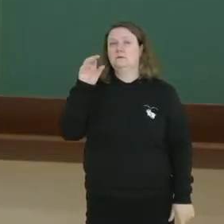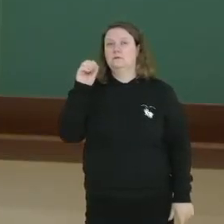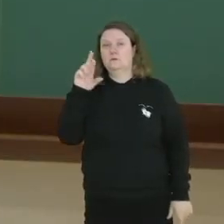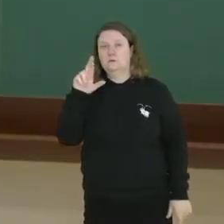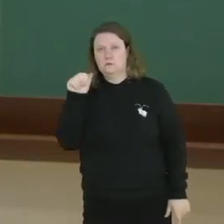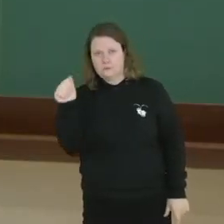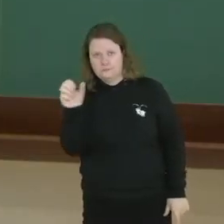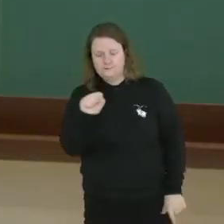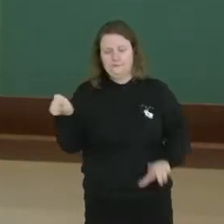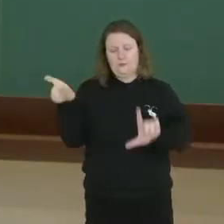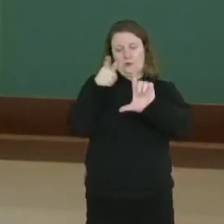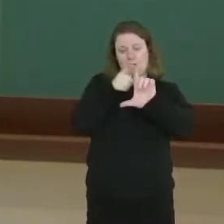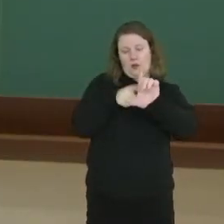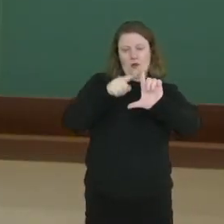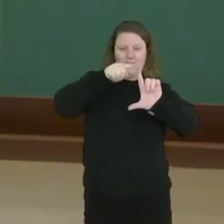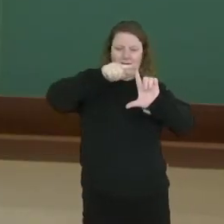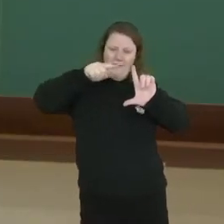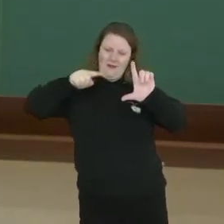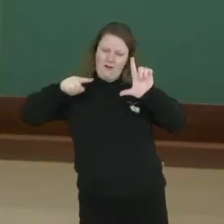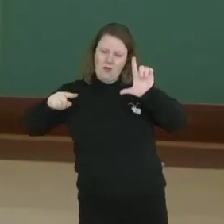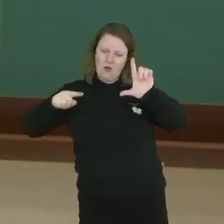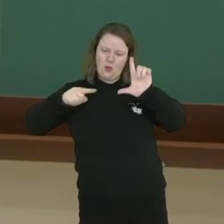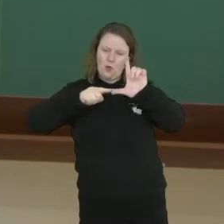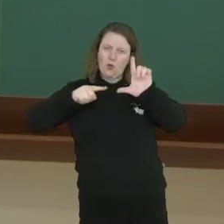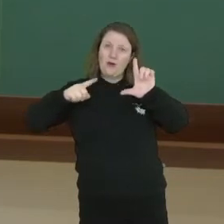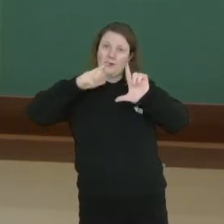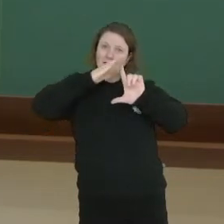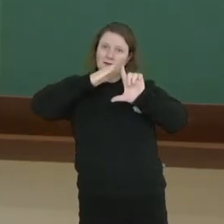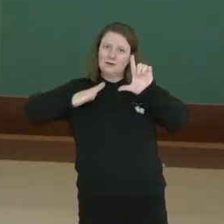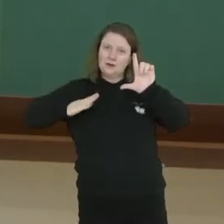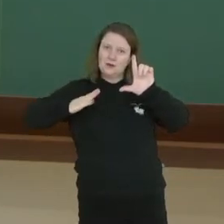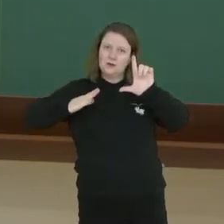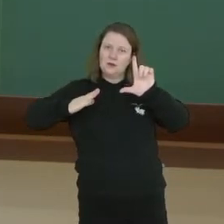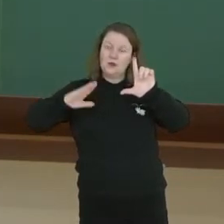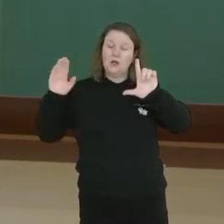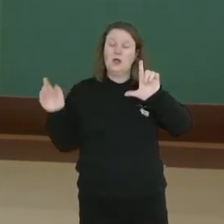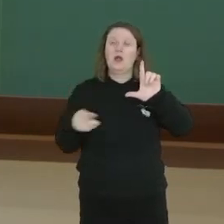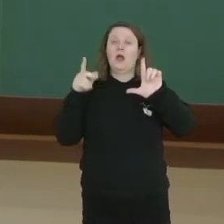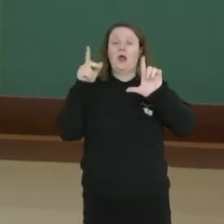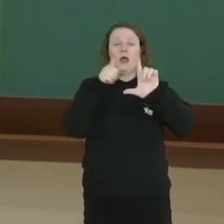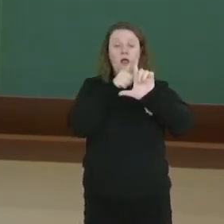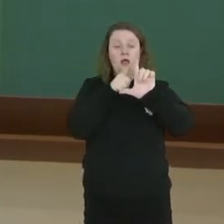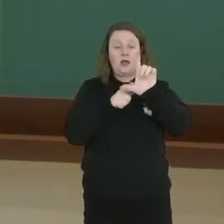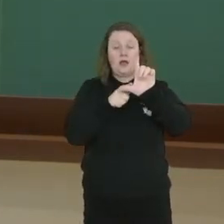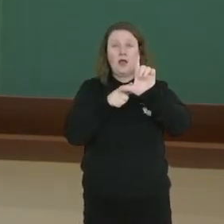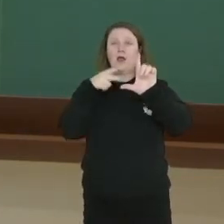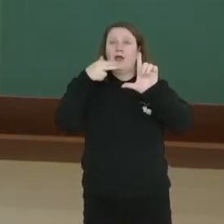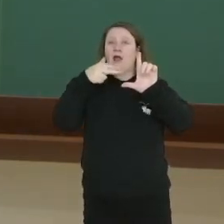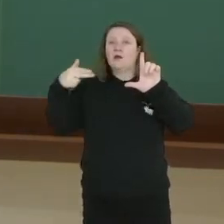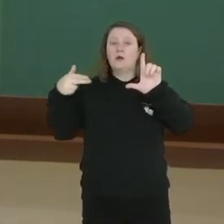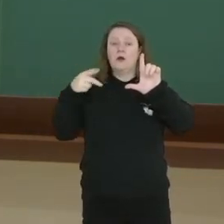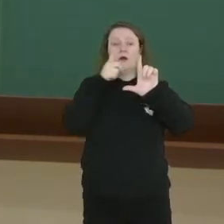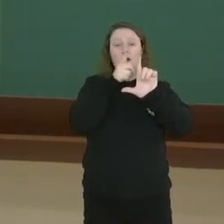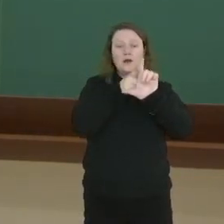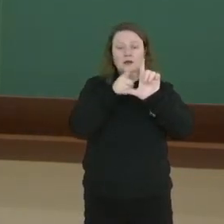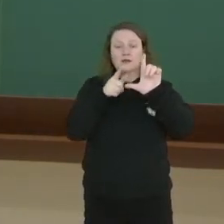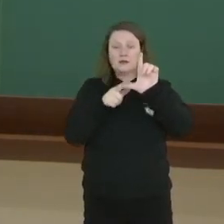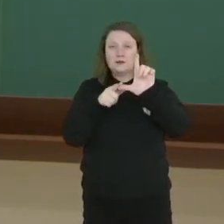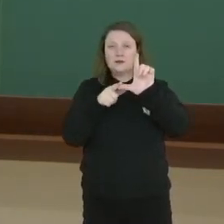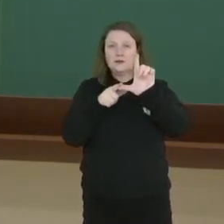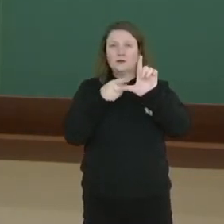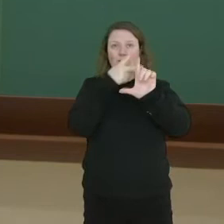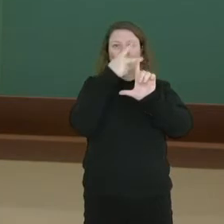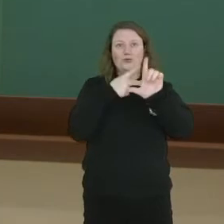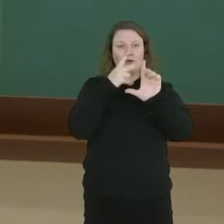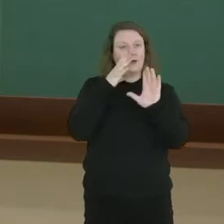ao quadrado é igual um cateto ao quadrado mais o outro. Tanto faz a ordem que você soma, tá bom? Lembra como